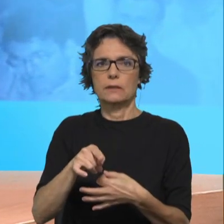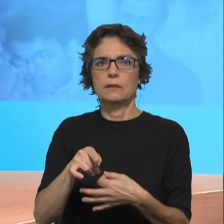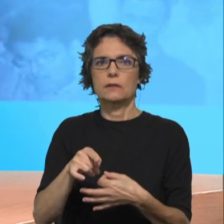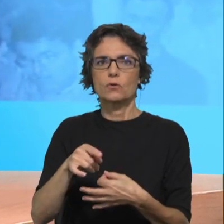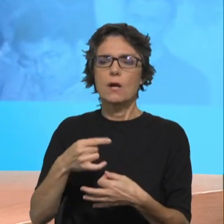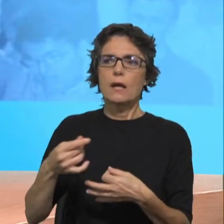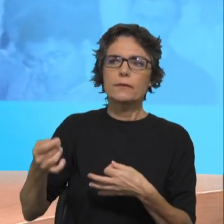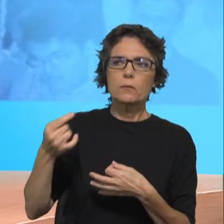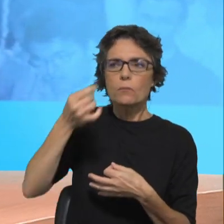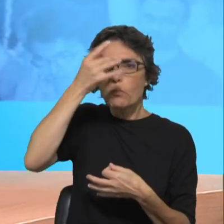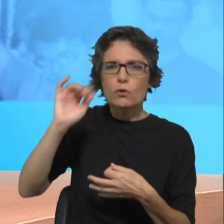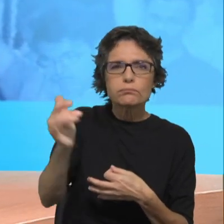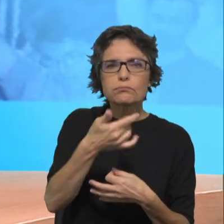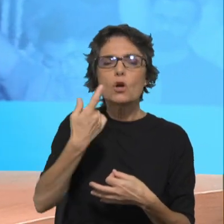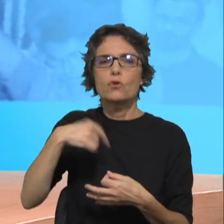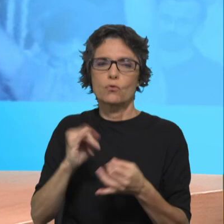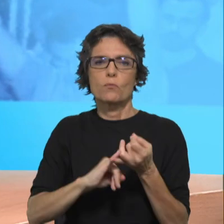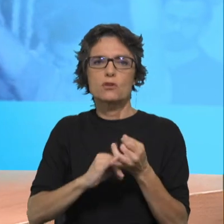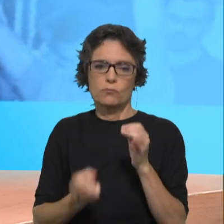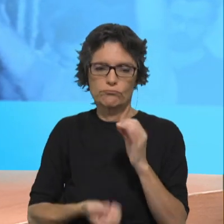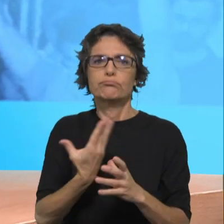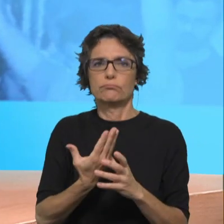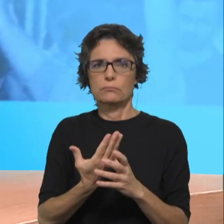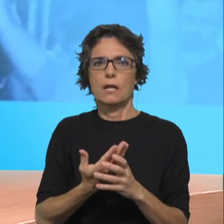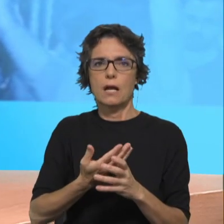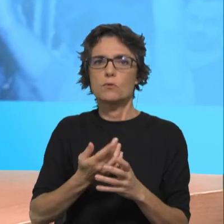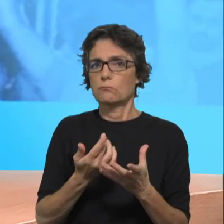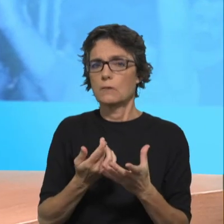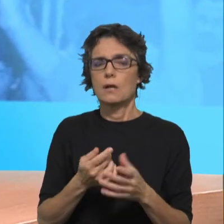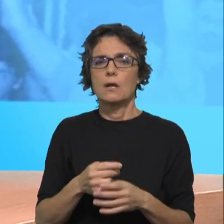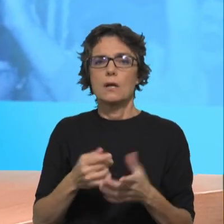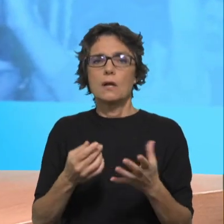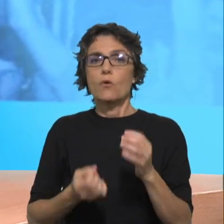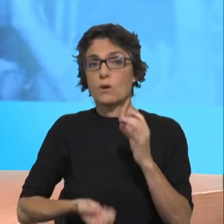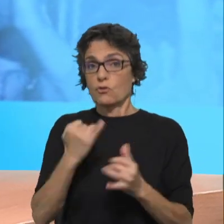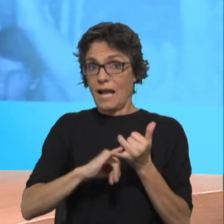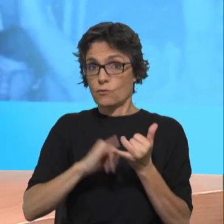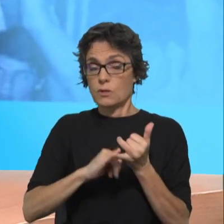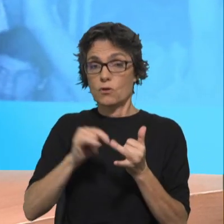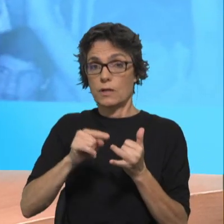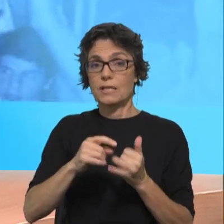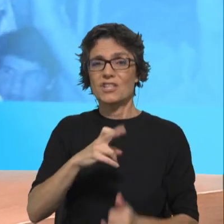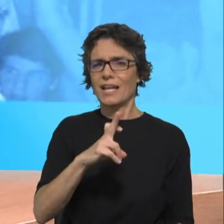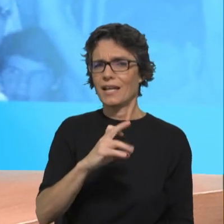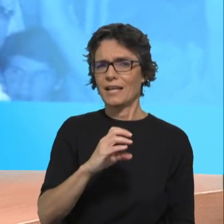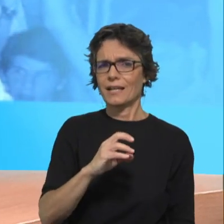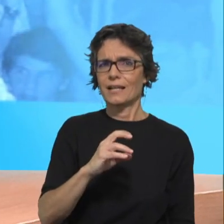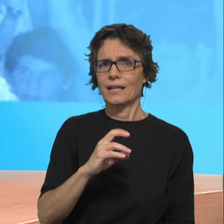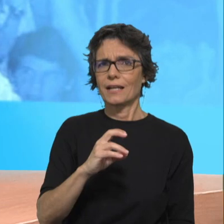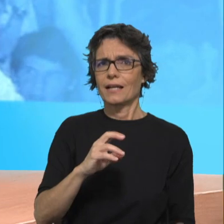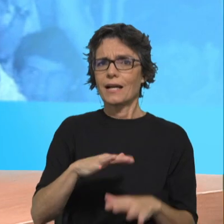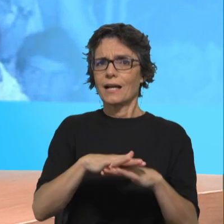vários encontros, de constituir uma associação civil, digamos assim, chamada Associação R3C,